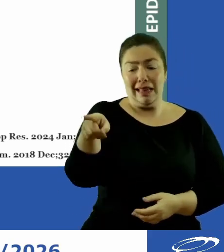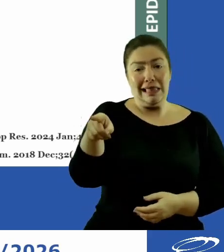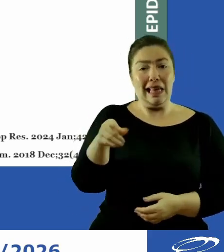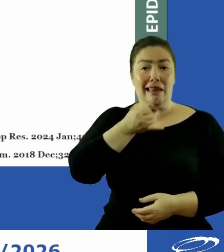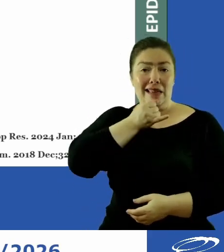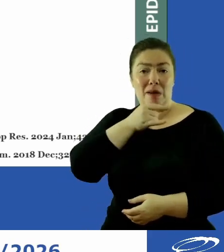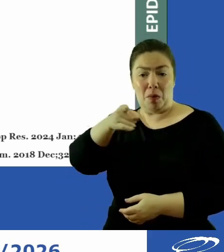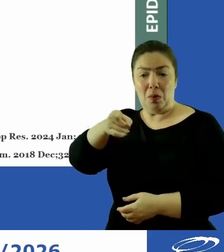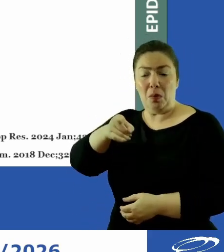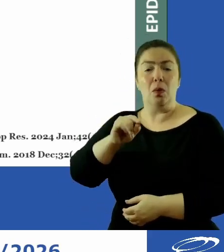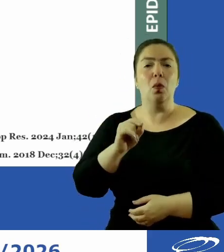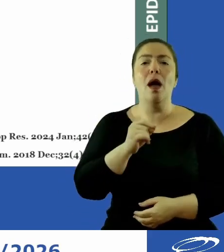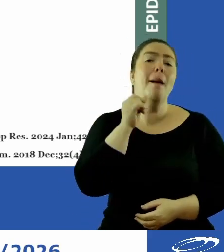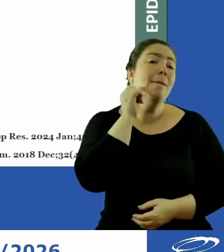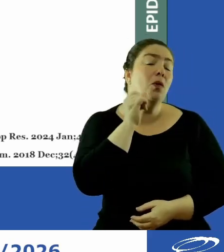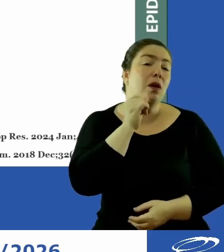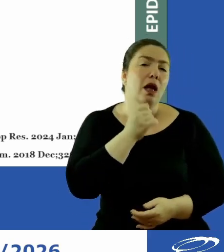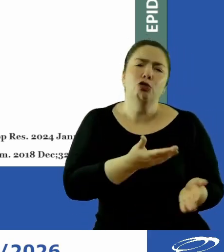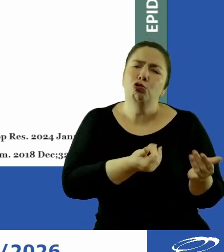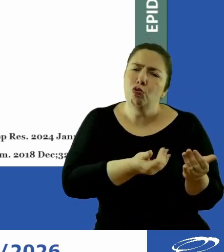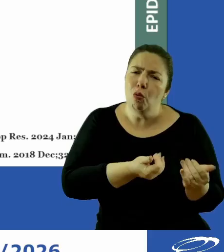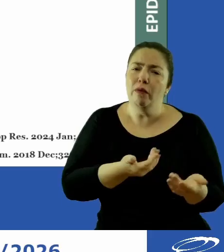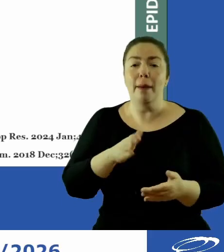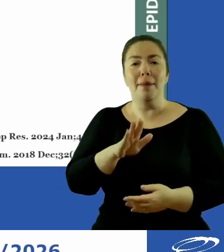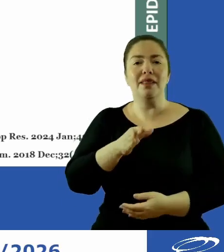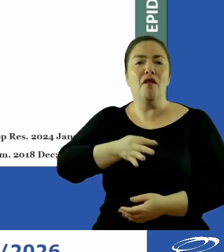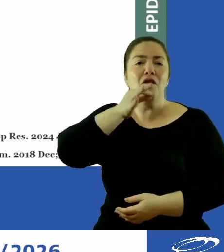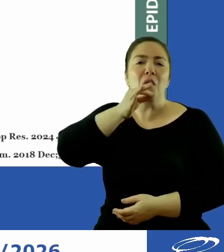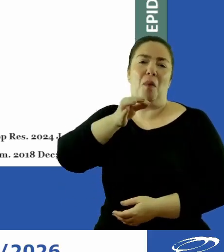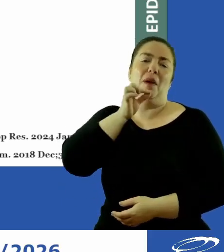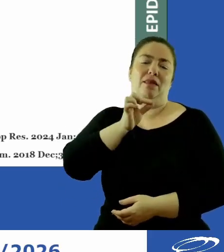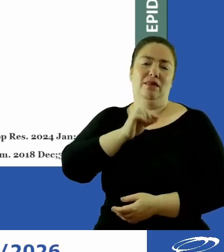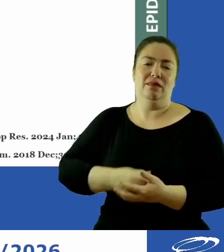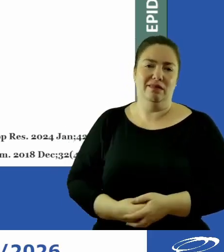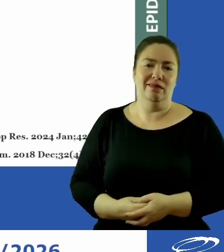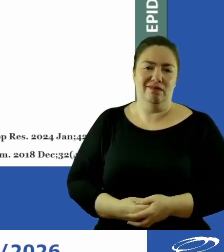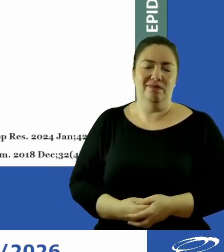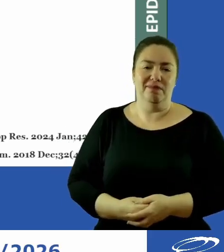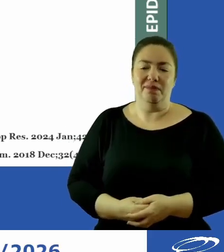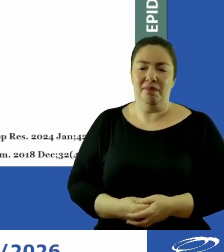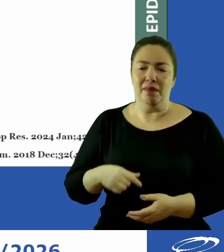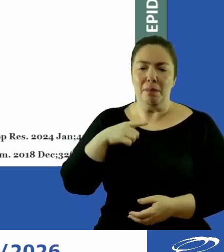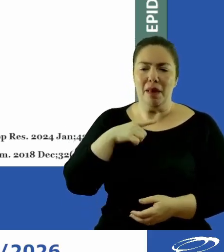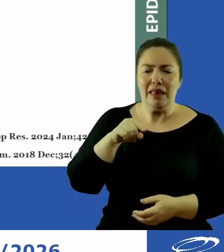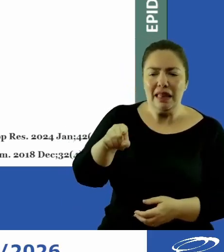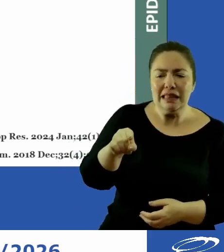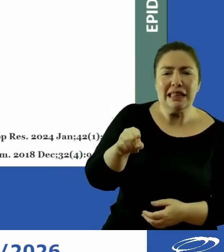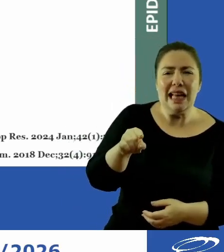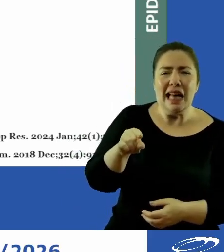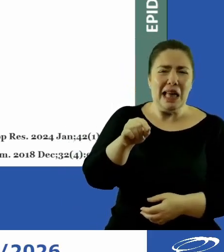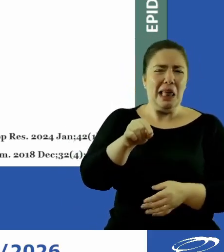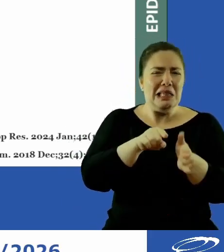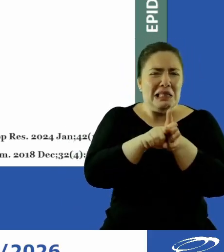eu achei muito interessante entrar no intraoperatório. A imagem parecia um grão de arroz, é bem purulenta, mas,